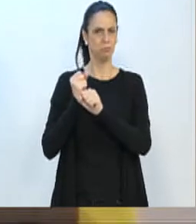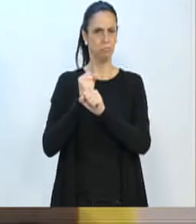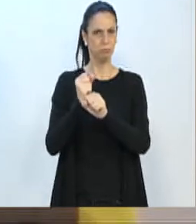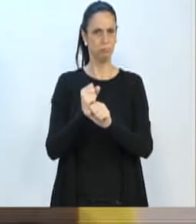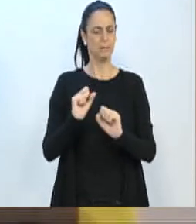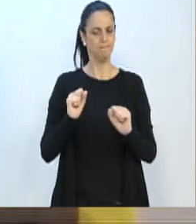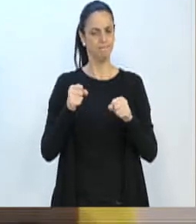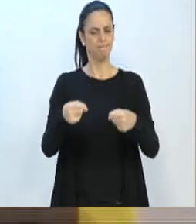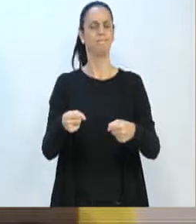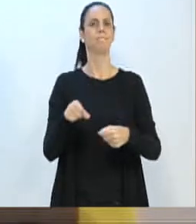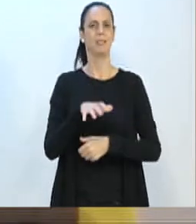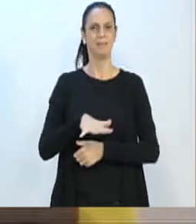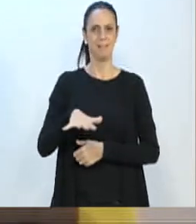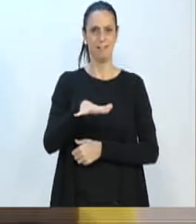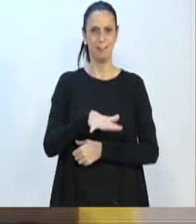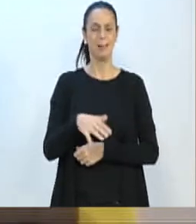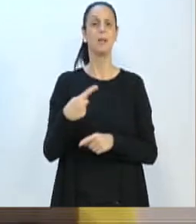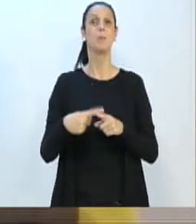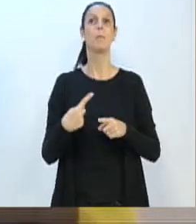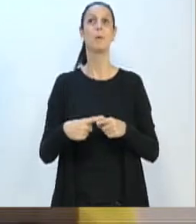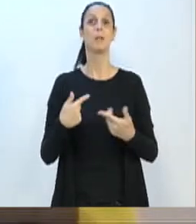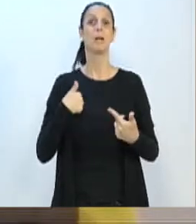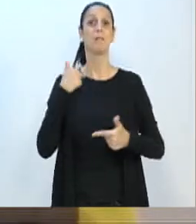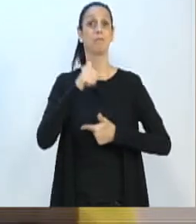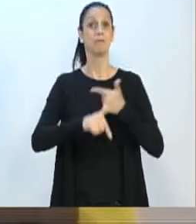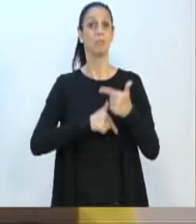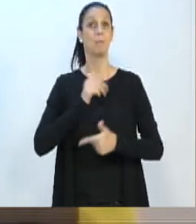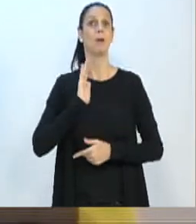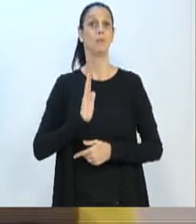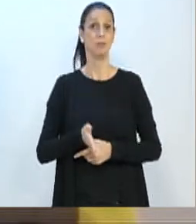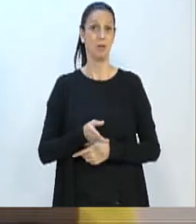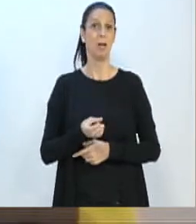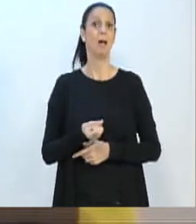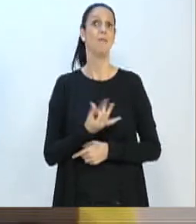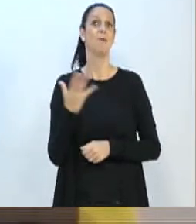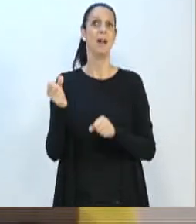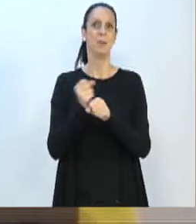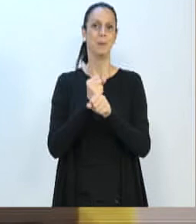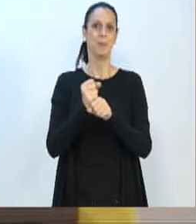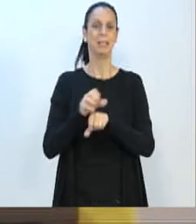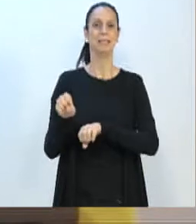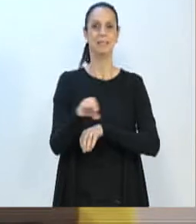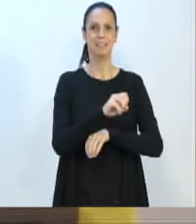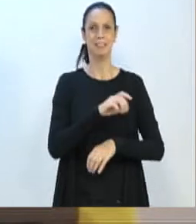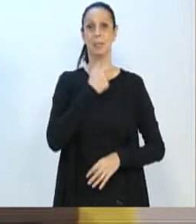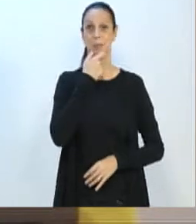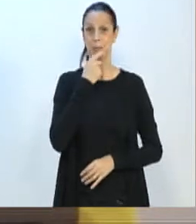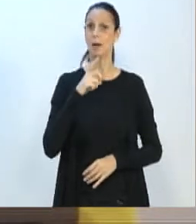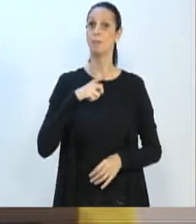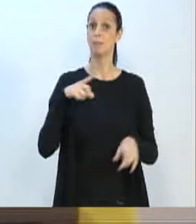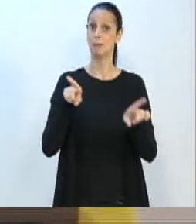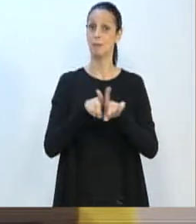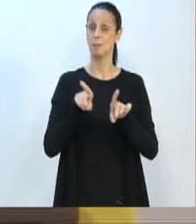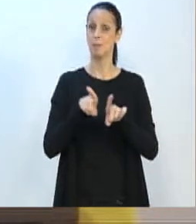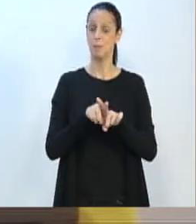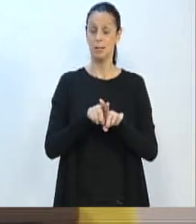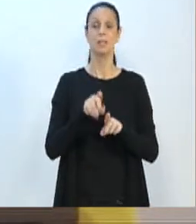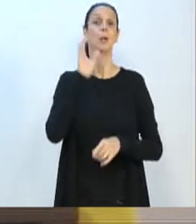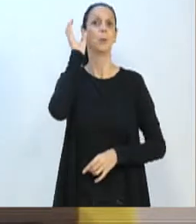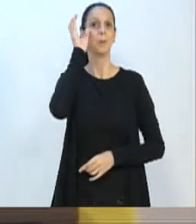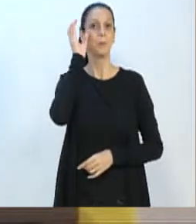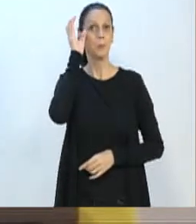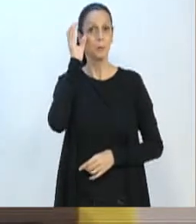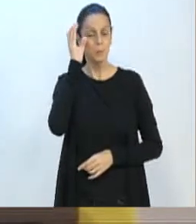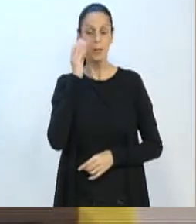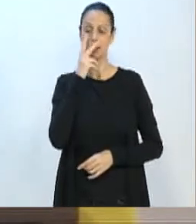até porque o fato de eu trabalhar tanto tempo com o ensino de língua inglesa me deu consciência das semelhanças e das